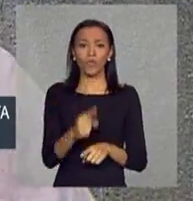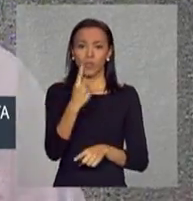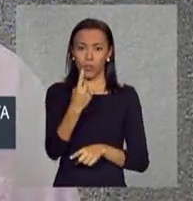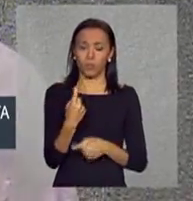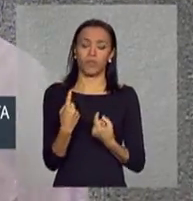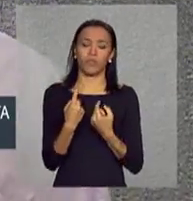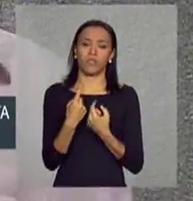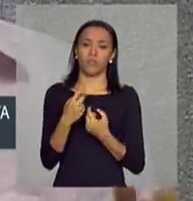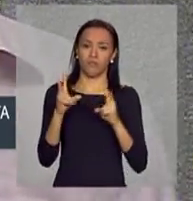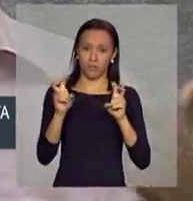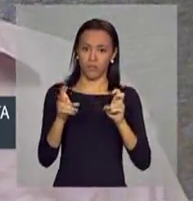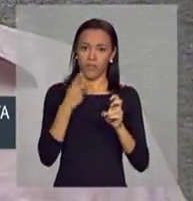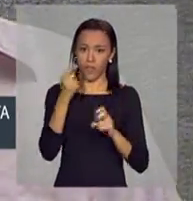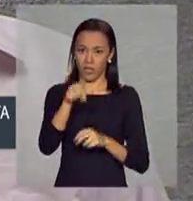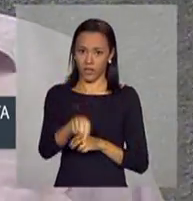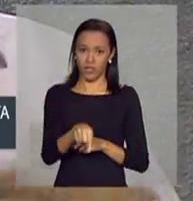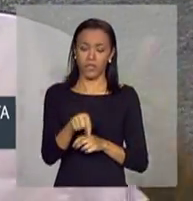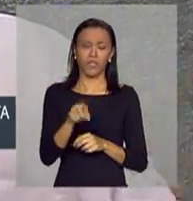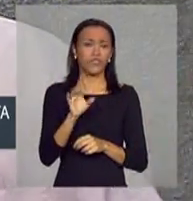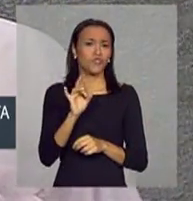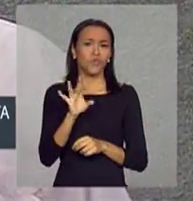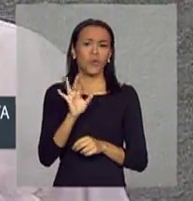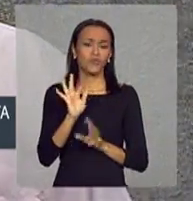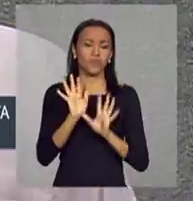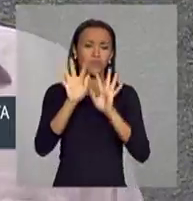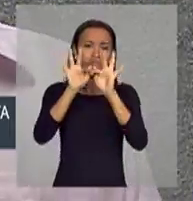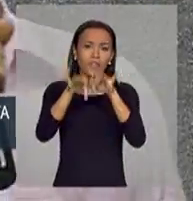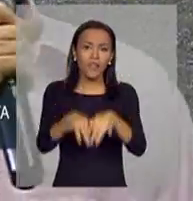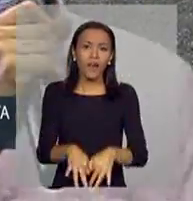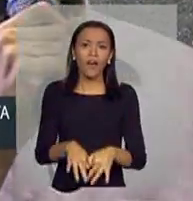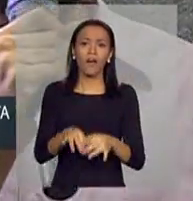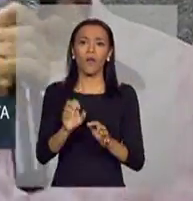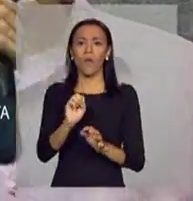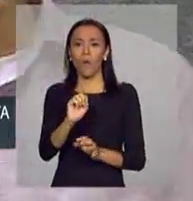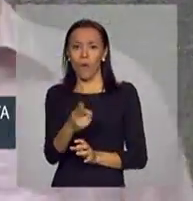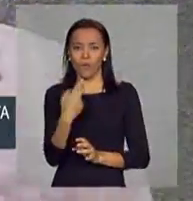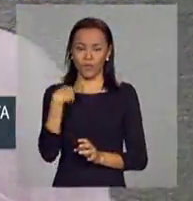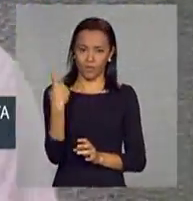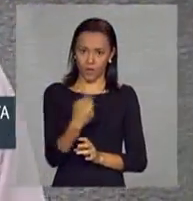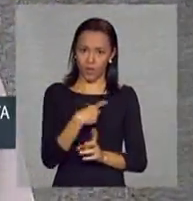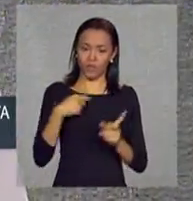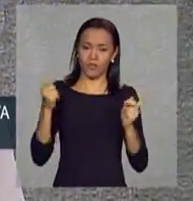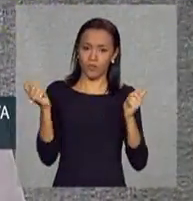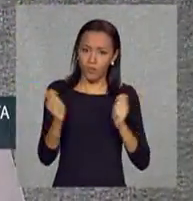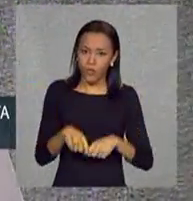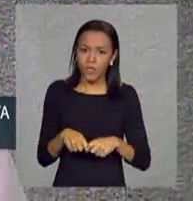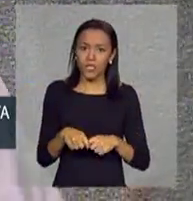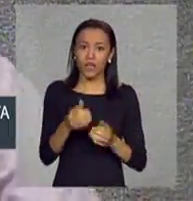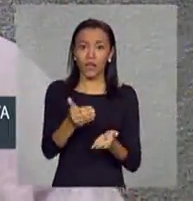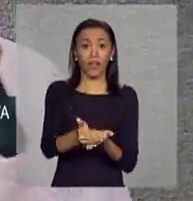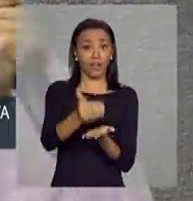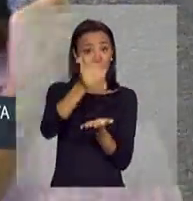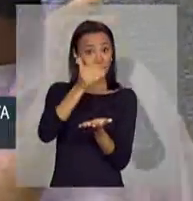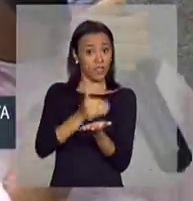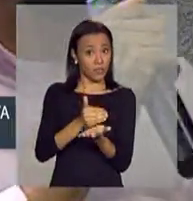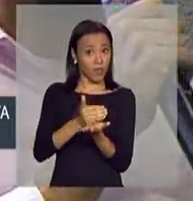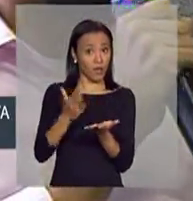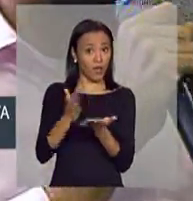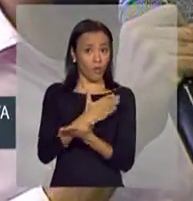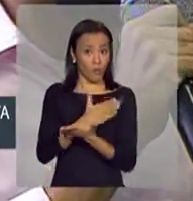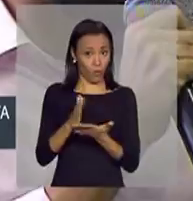viriam somente no momento final das recomendações, ou se a gente poderia já antecipar algumas questões justamente,